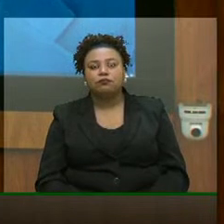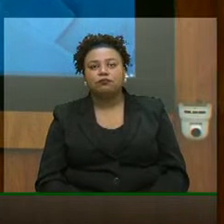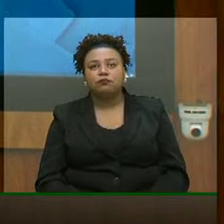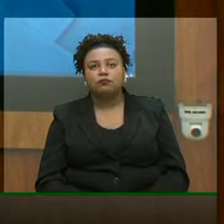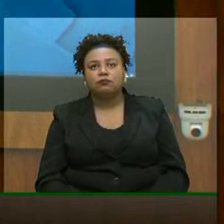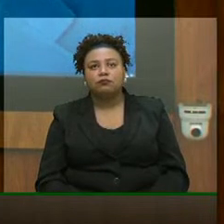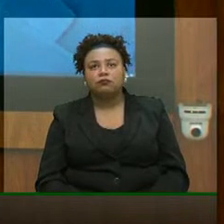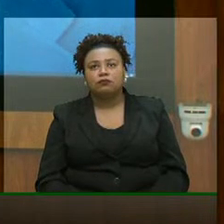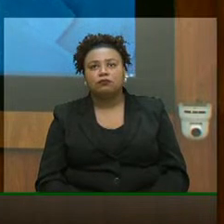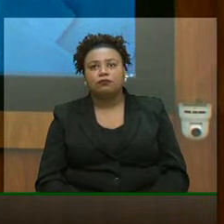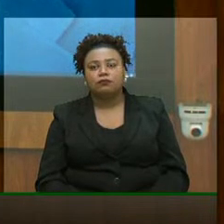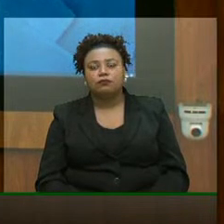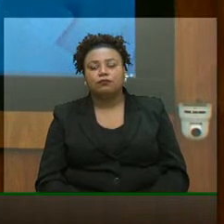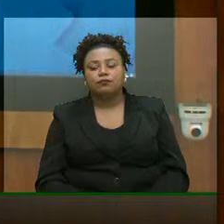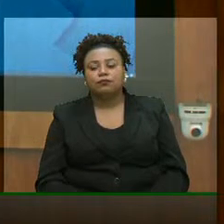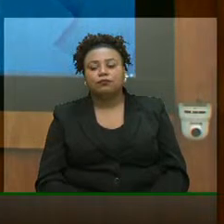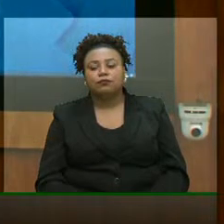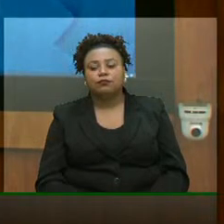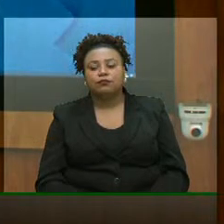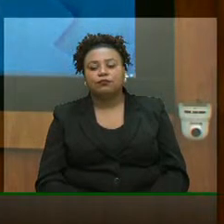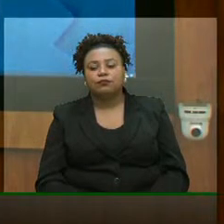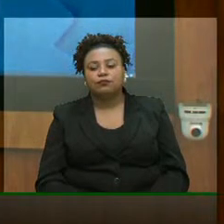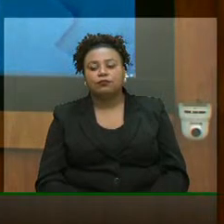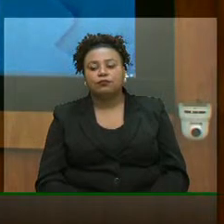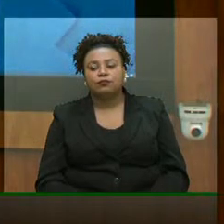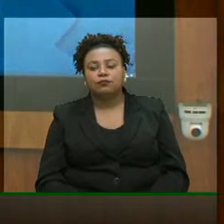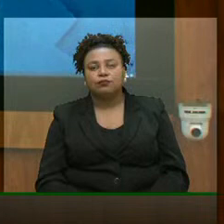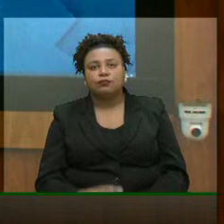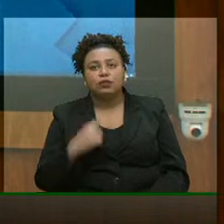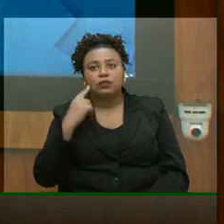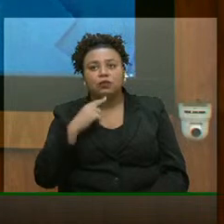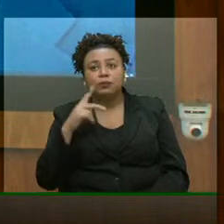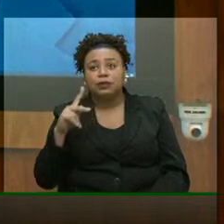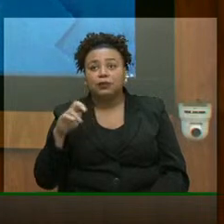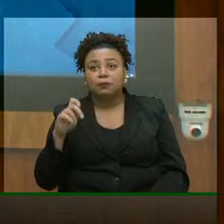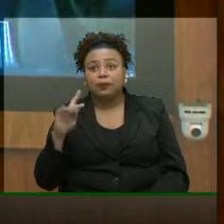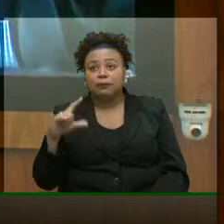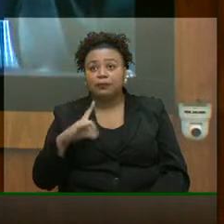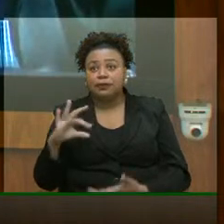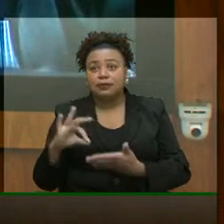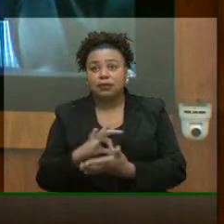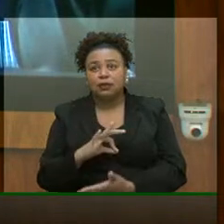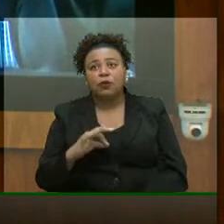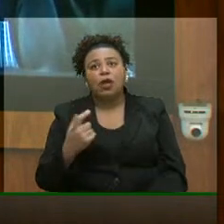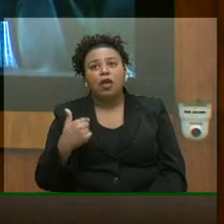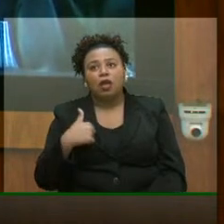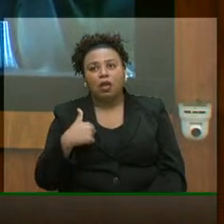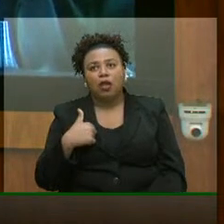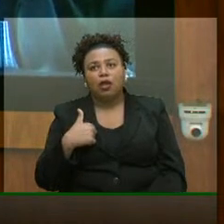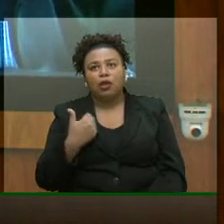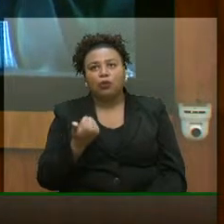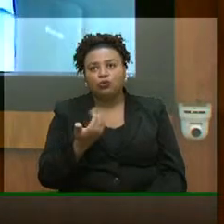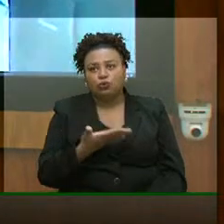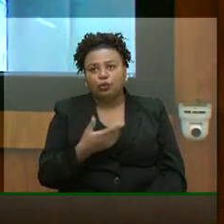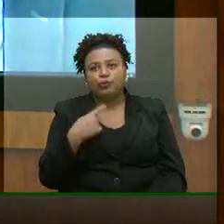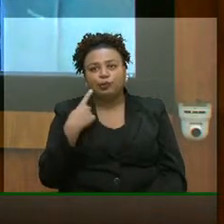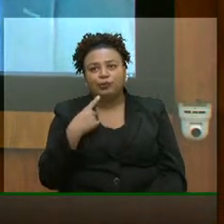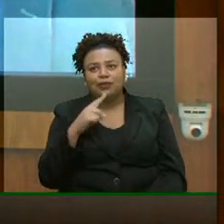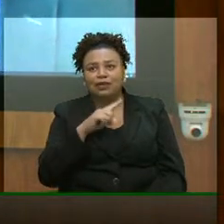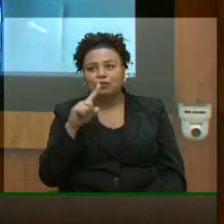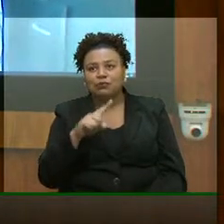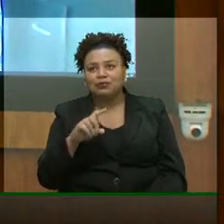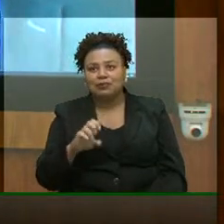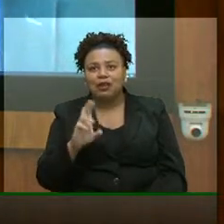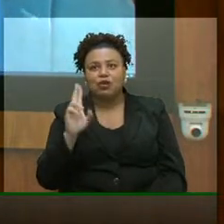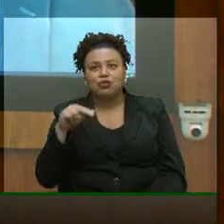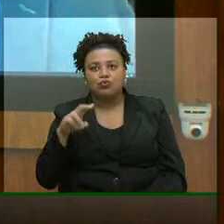Pepe. Bom, aí eu não sei, deputado Pepe Vargas, está inscrito. Eu cedo para o deputado Zé Nunes.